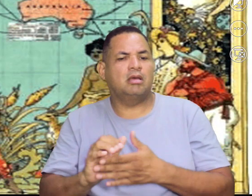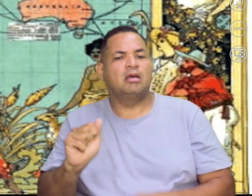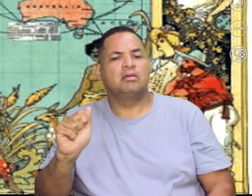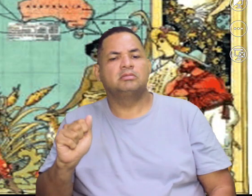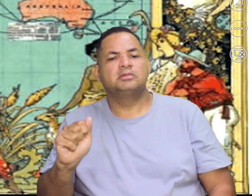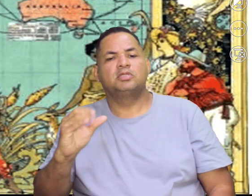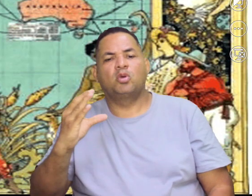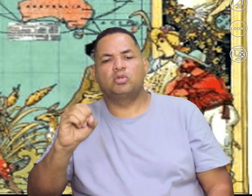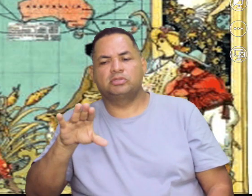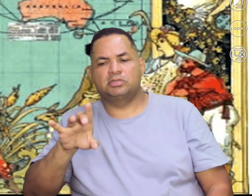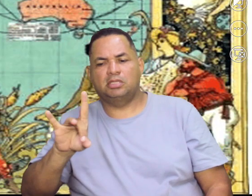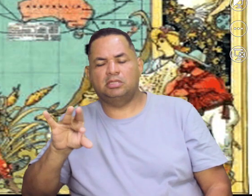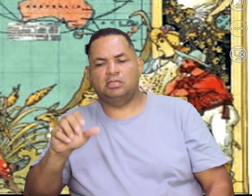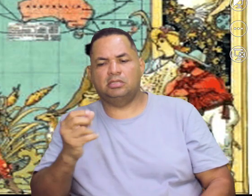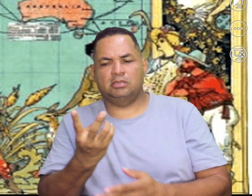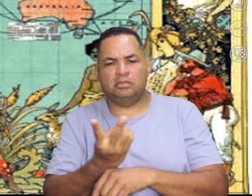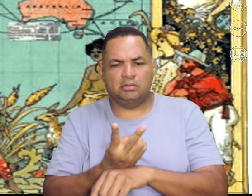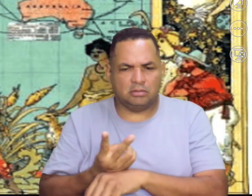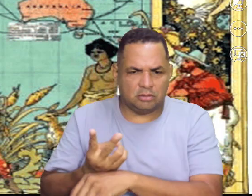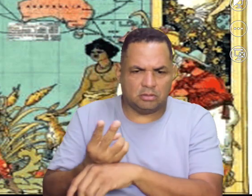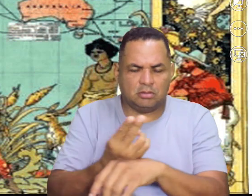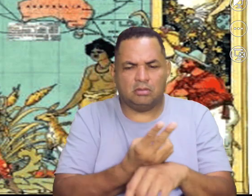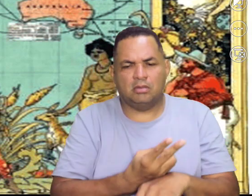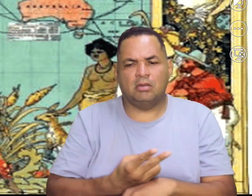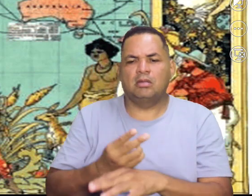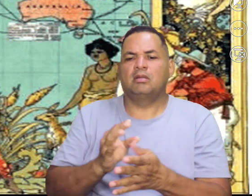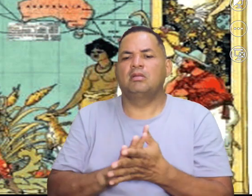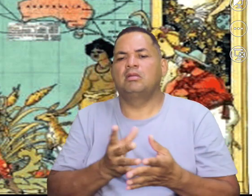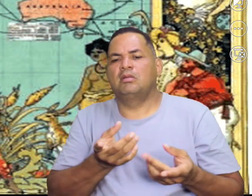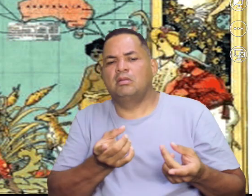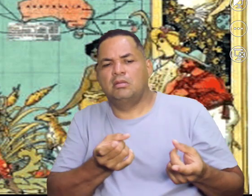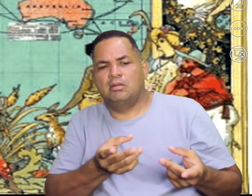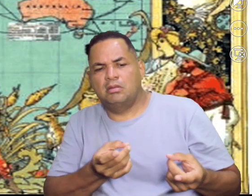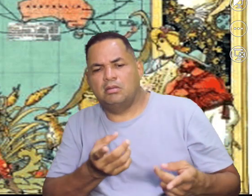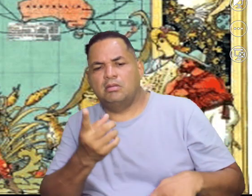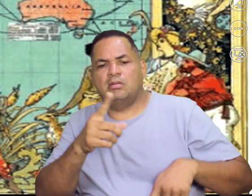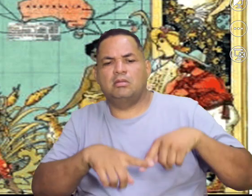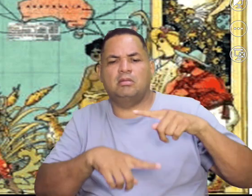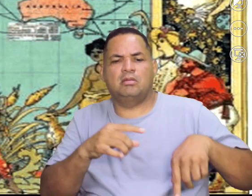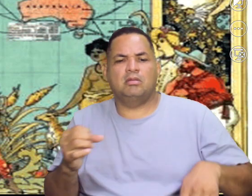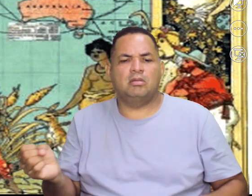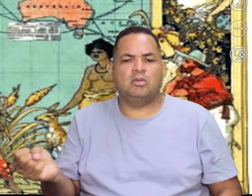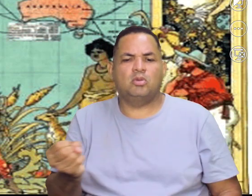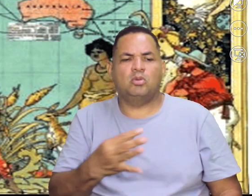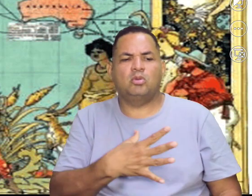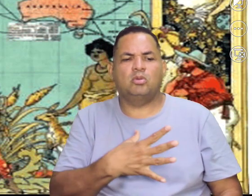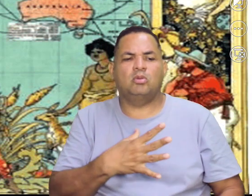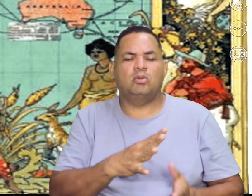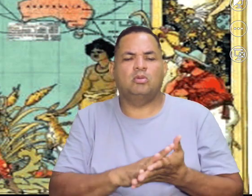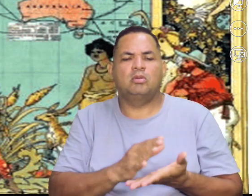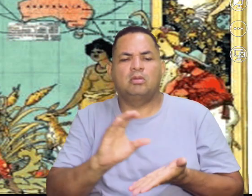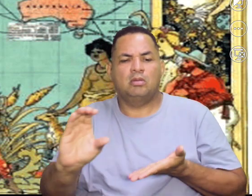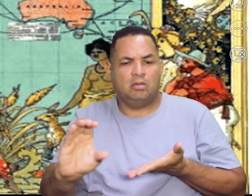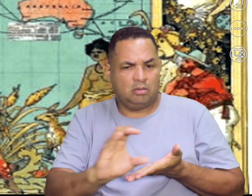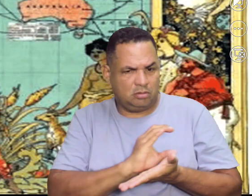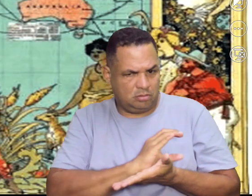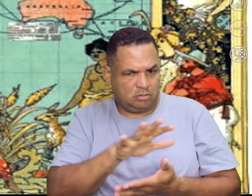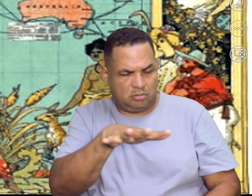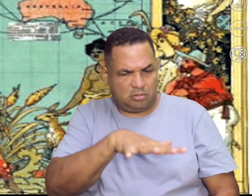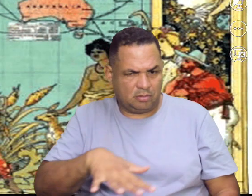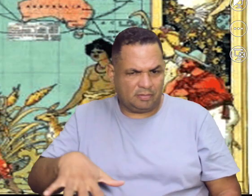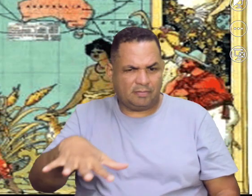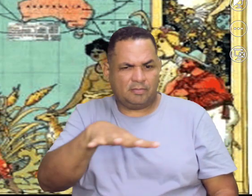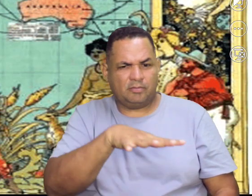a Oceania, em busca de matéria-prima, mercado consumidor e novas áreas para investimentos.